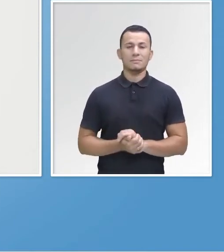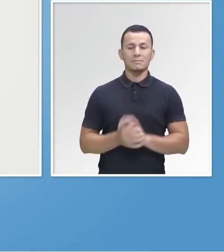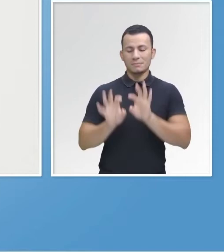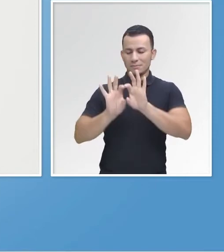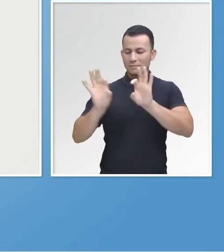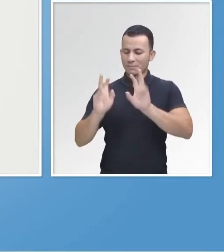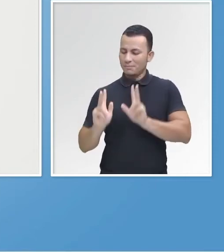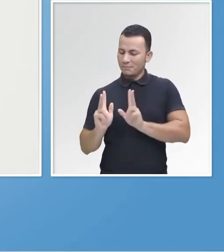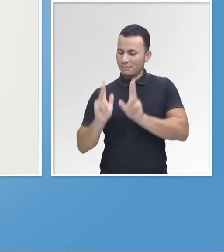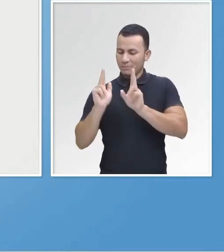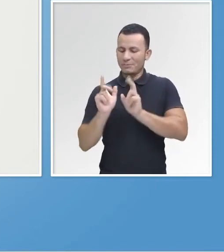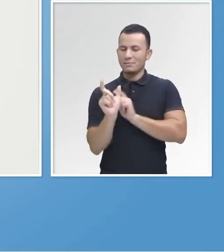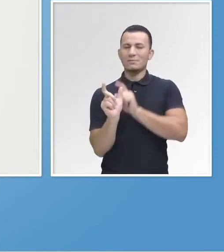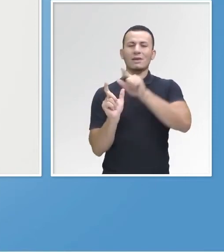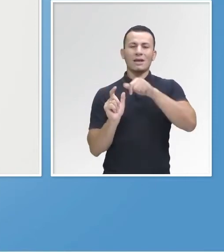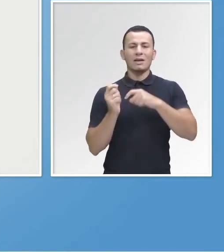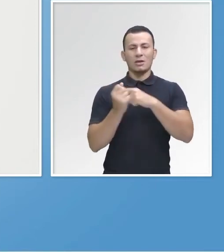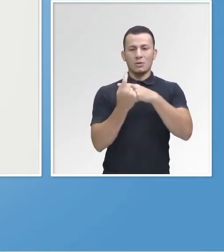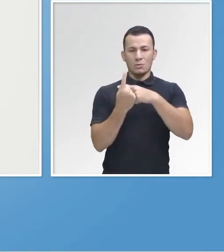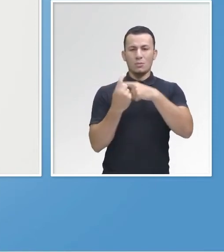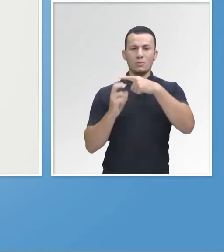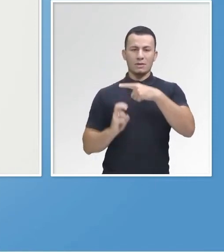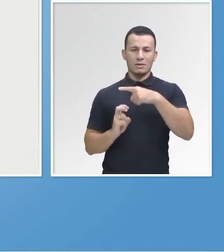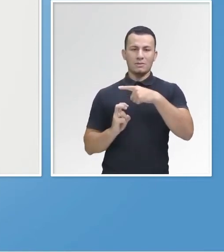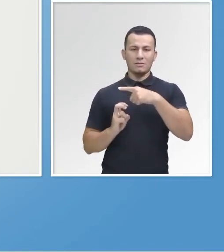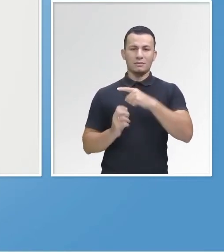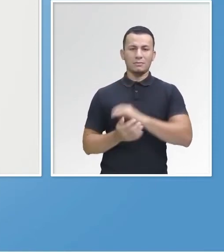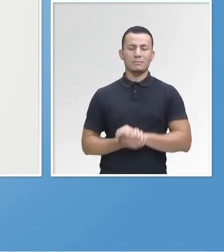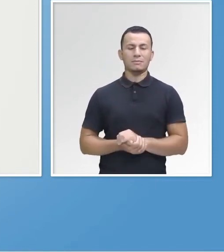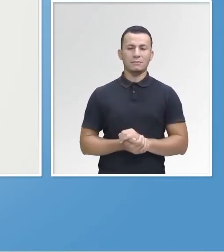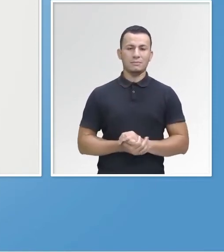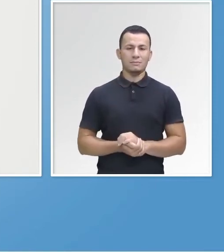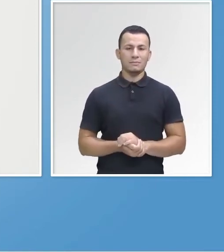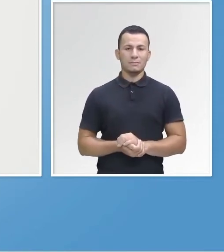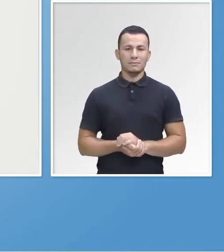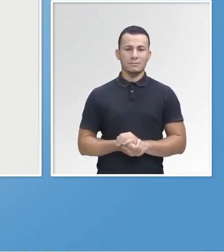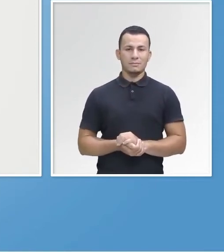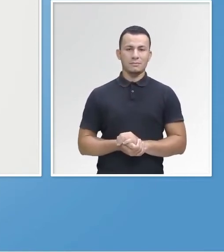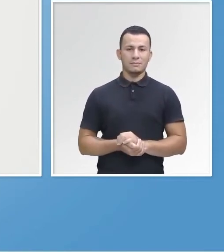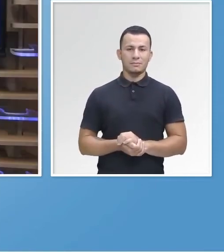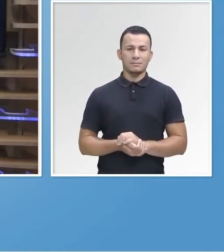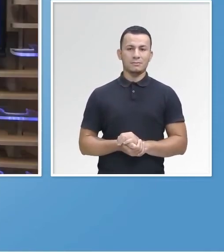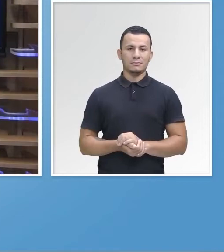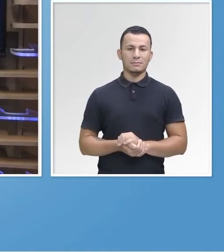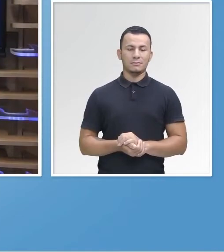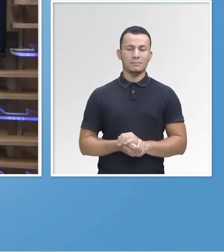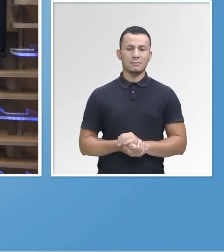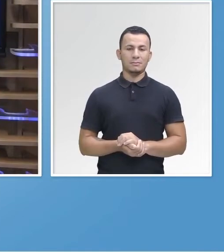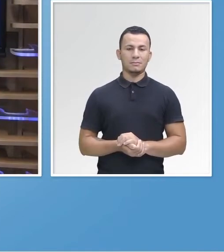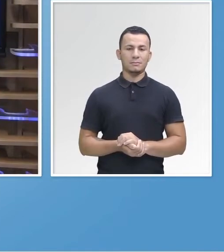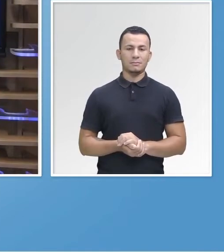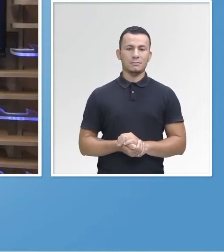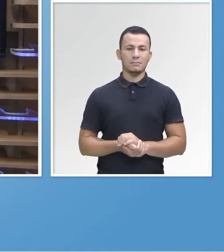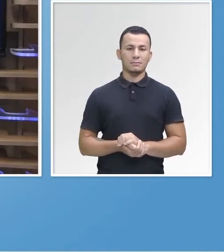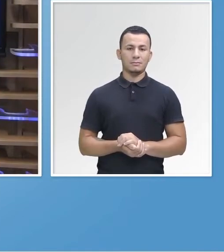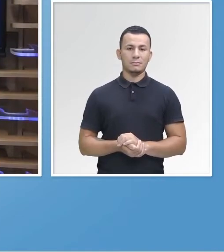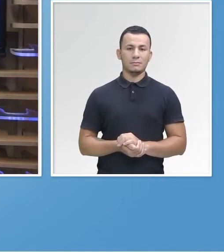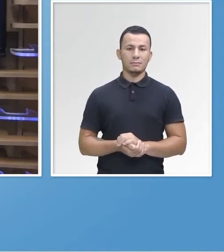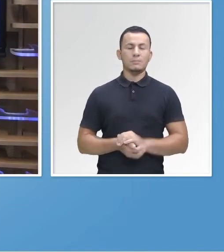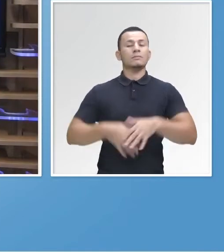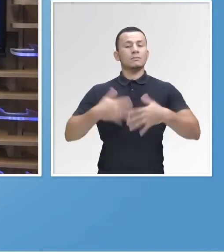corda foi cortada vamos olhar de novo o que comigo é bom